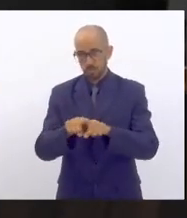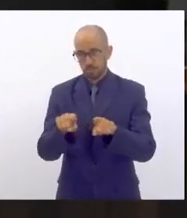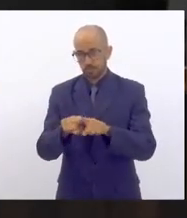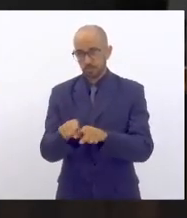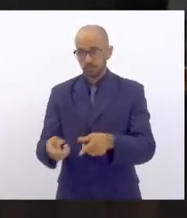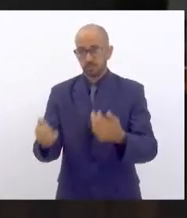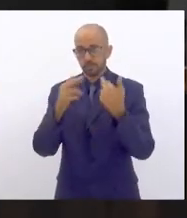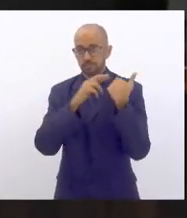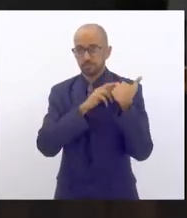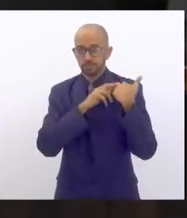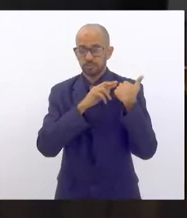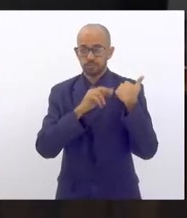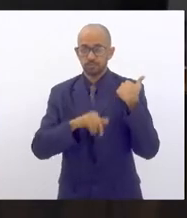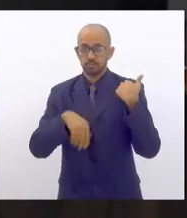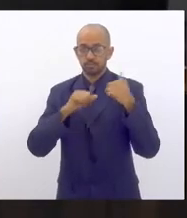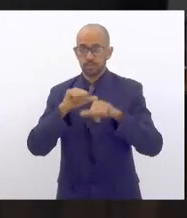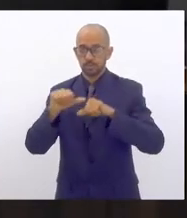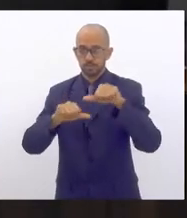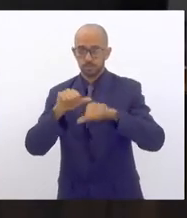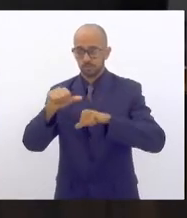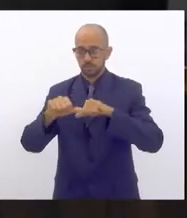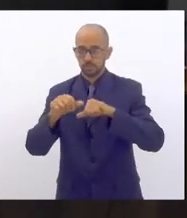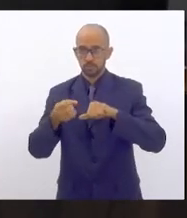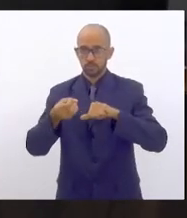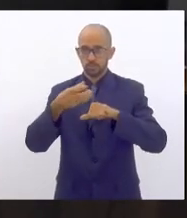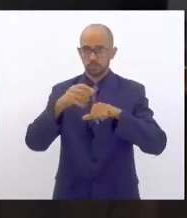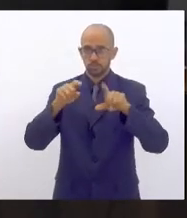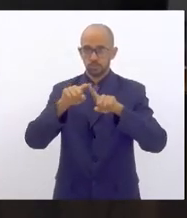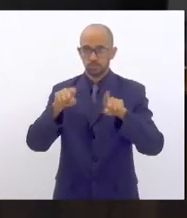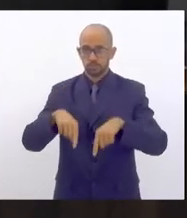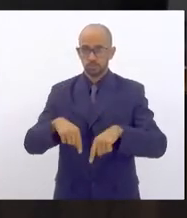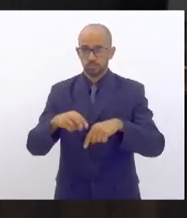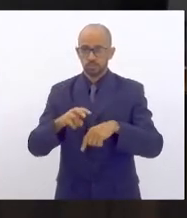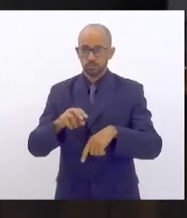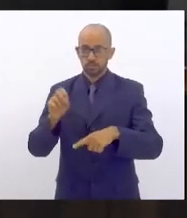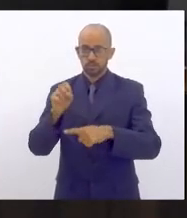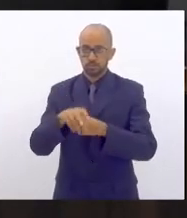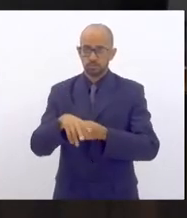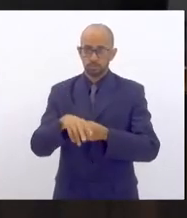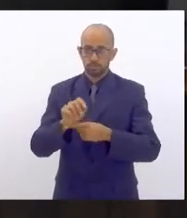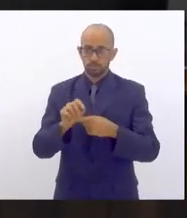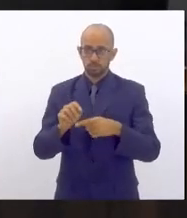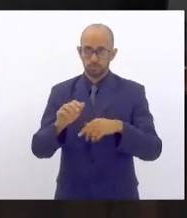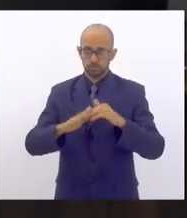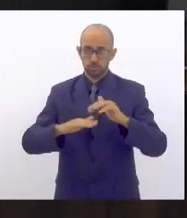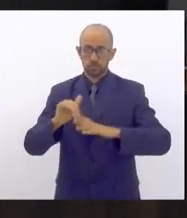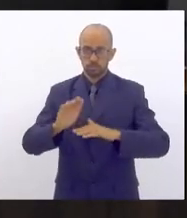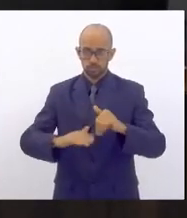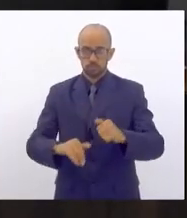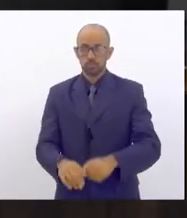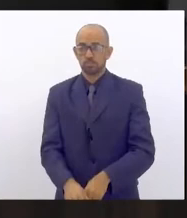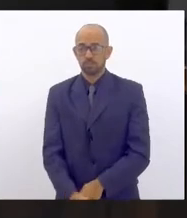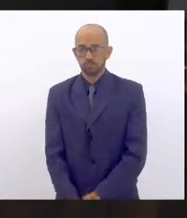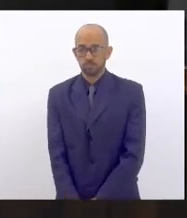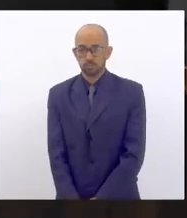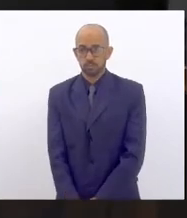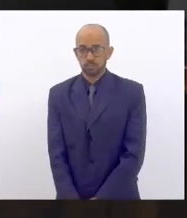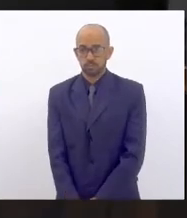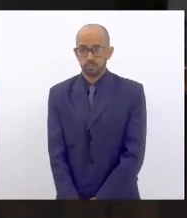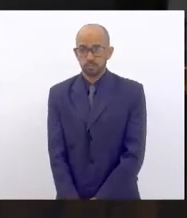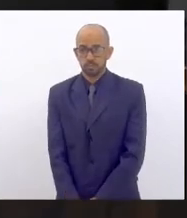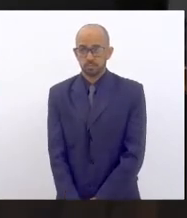pela transição e orientação dos novos servidores que vierem a ingressar na carreira. Ok?